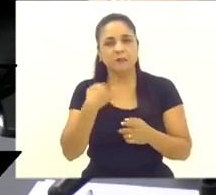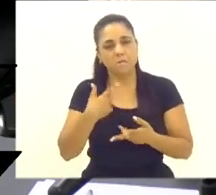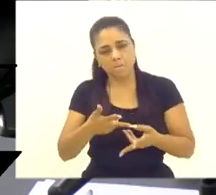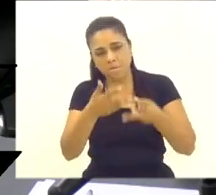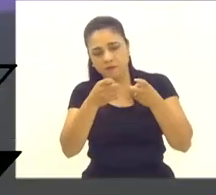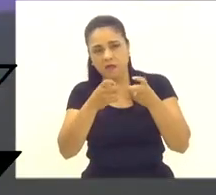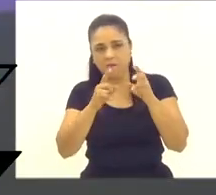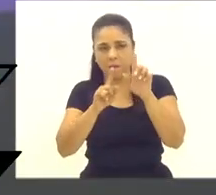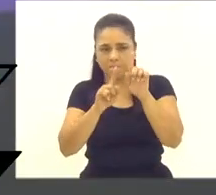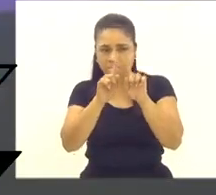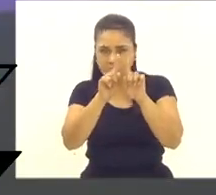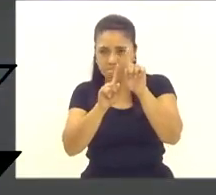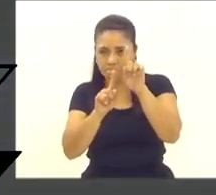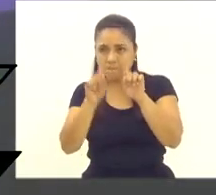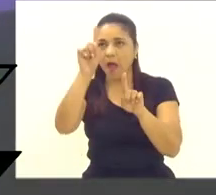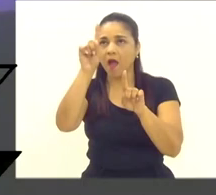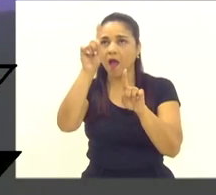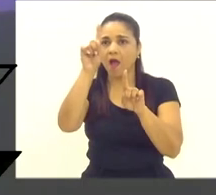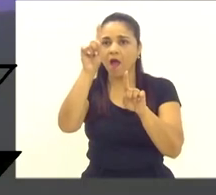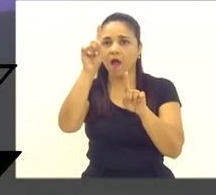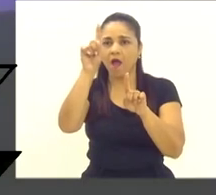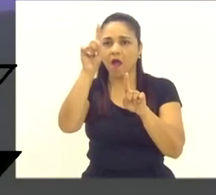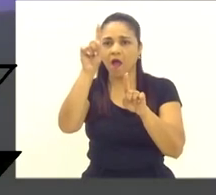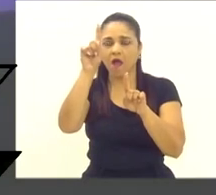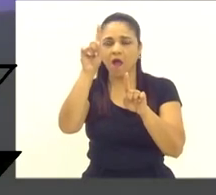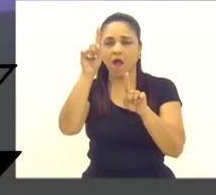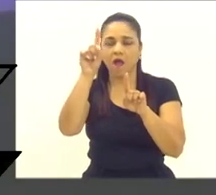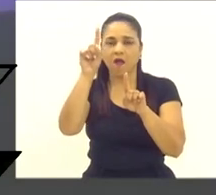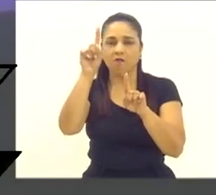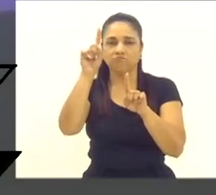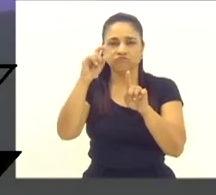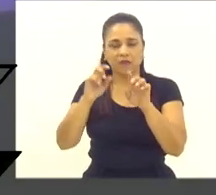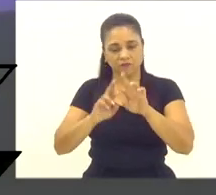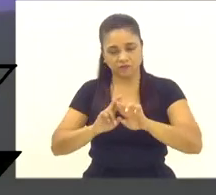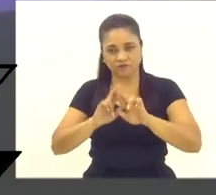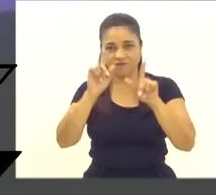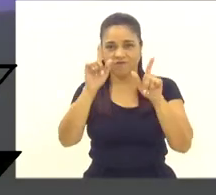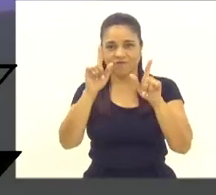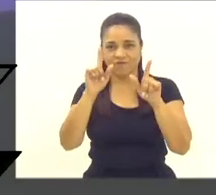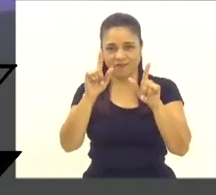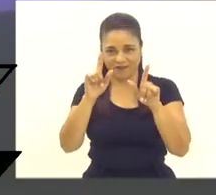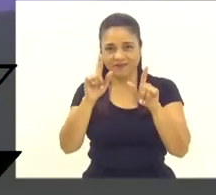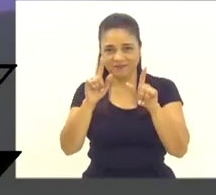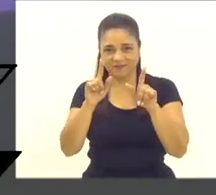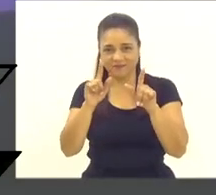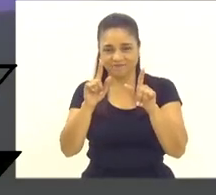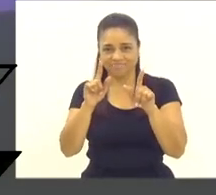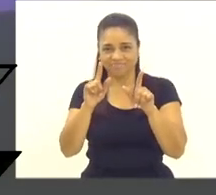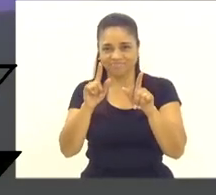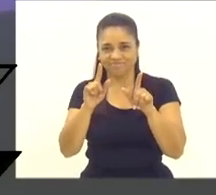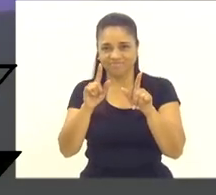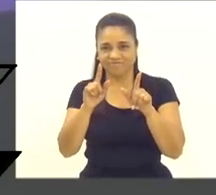eu sei que tá meio distante mas você pode ver a diferença ali o